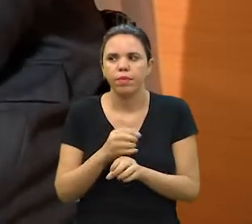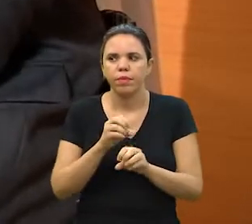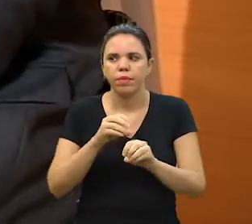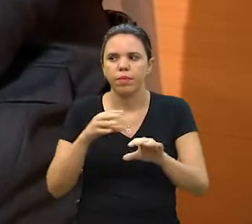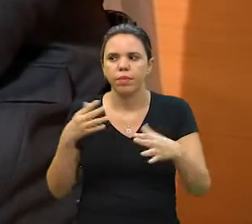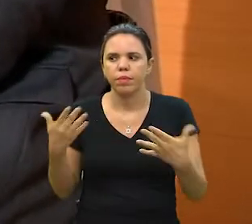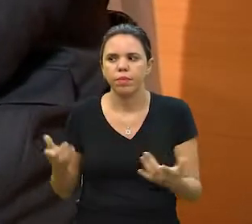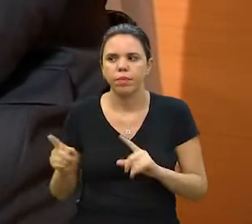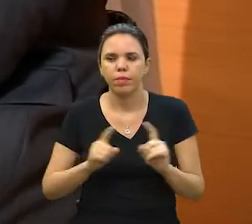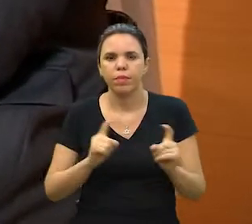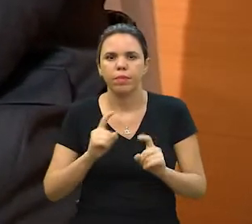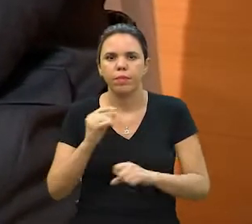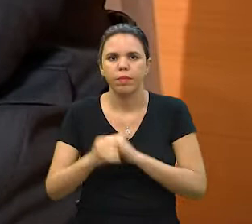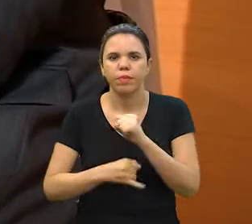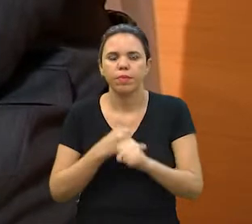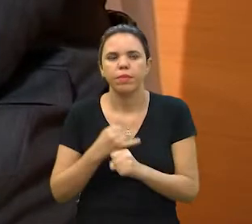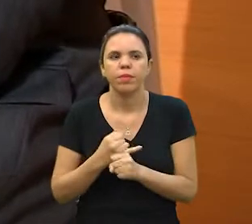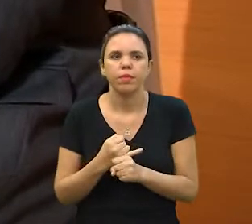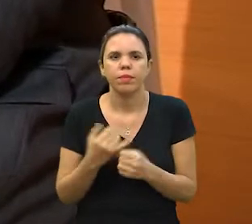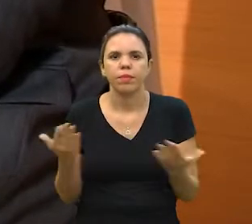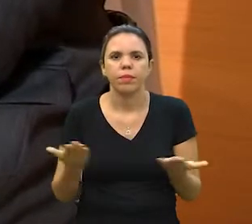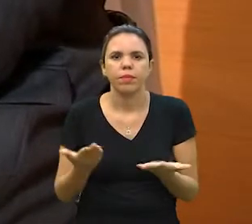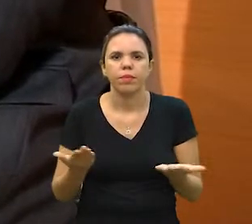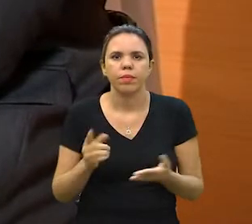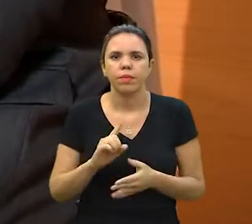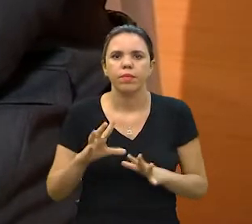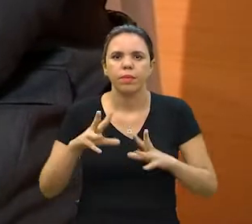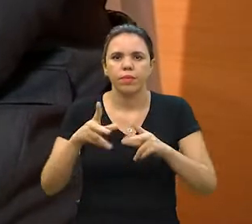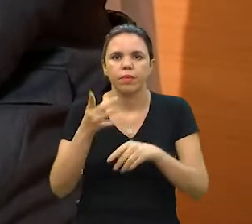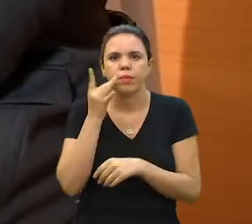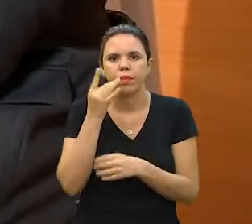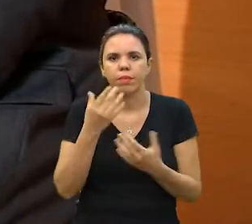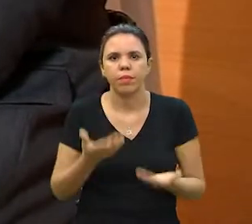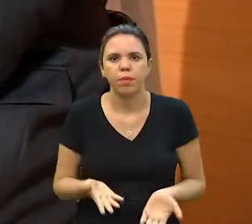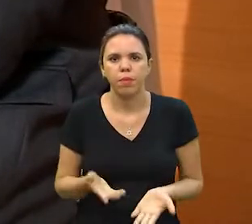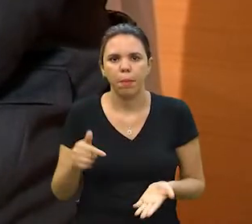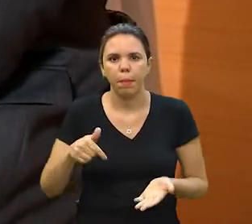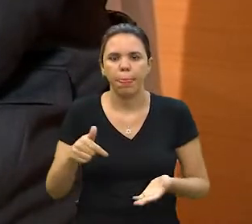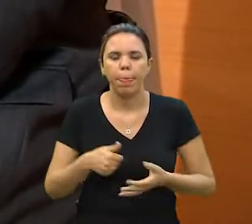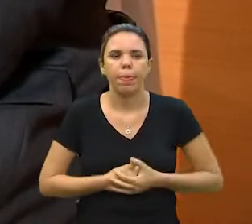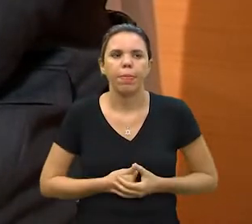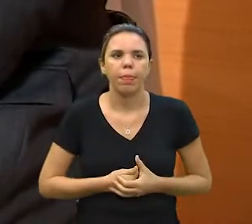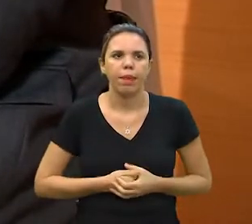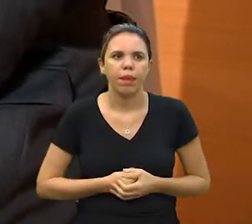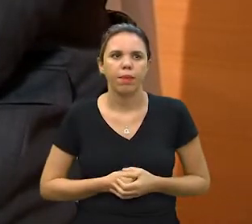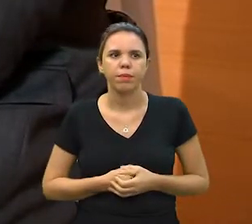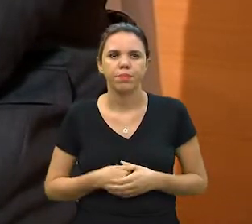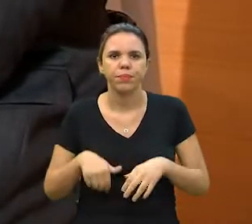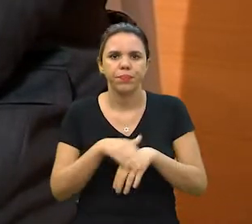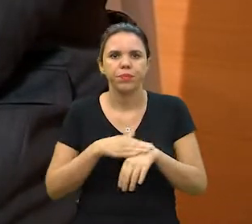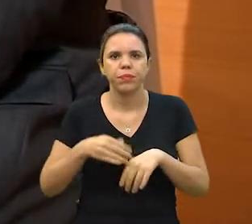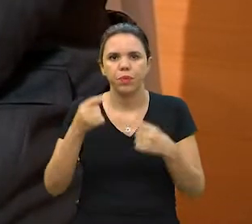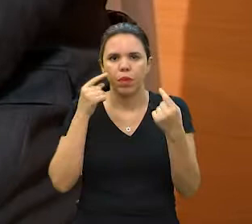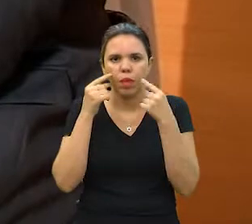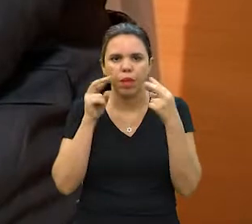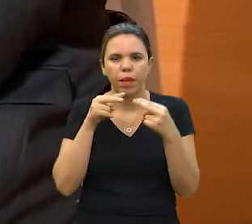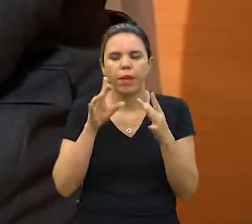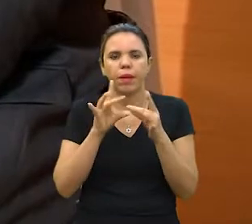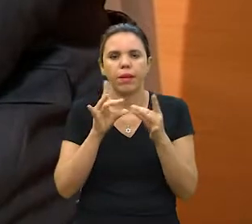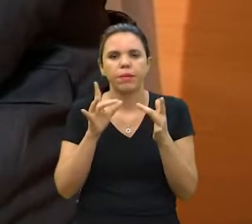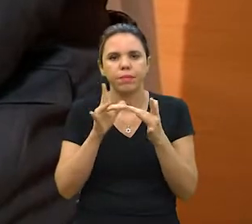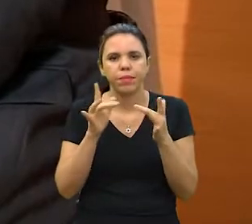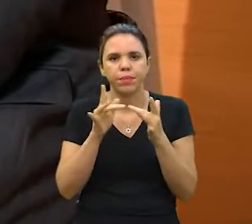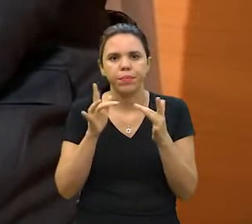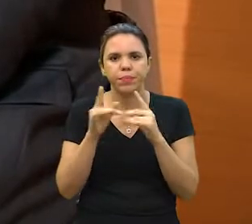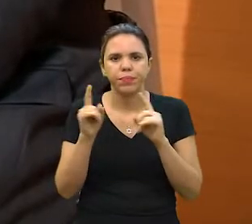remoto, à distância, reuniões virtuais e agora não, todo mundo presencial aqui, conversando olho a